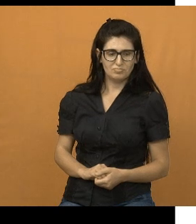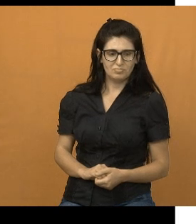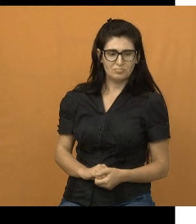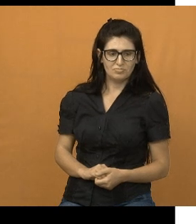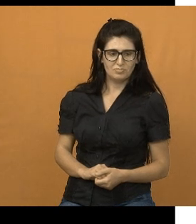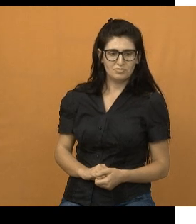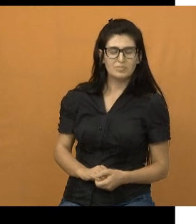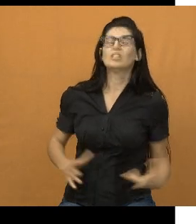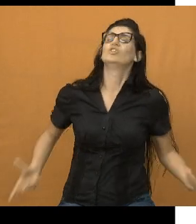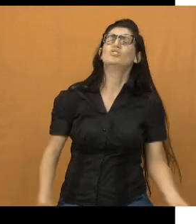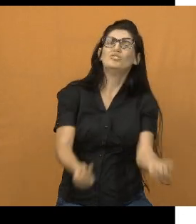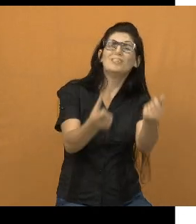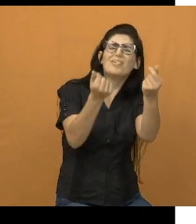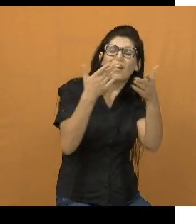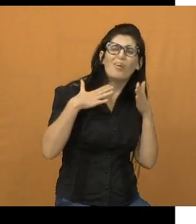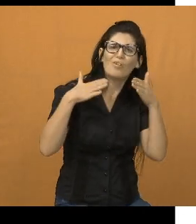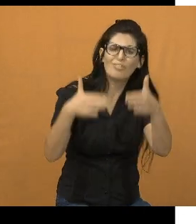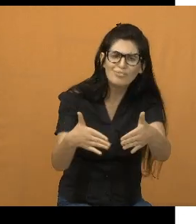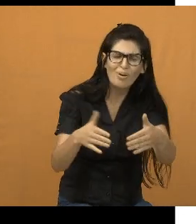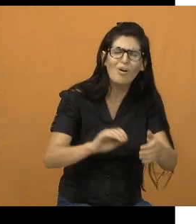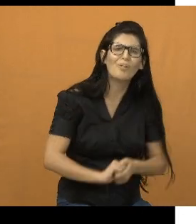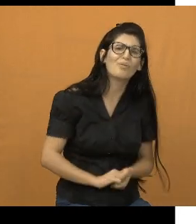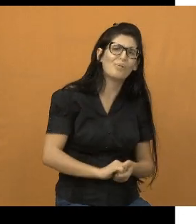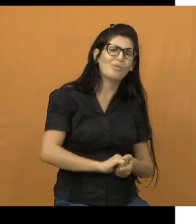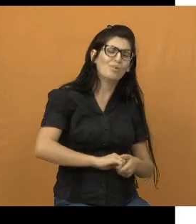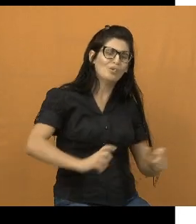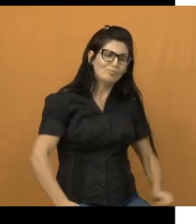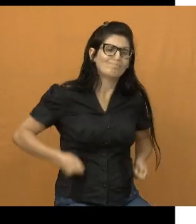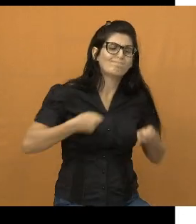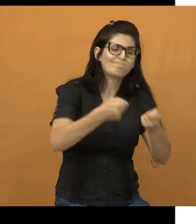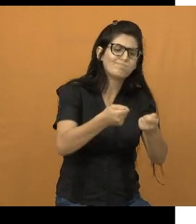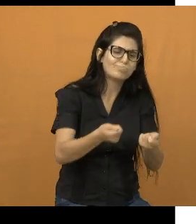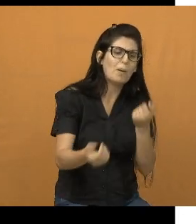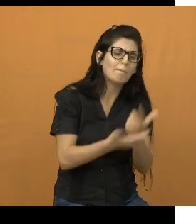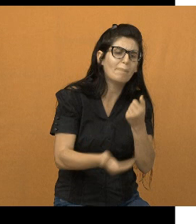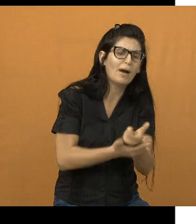Para onde vai esse dinheiro? As despesas top 10.